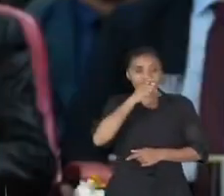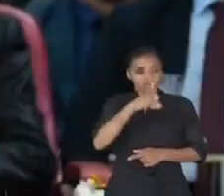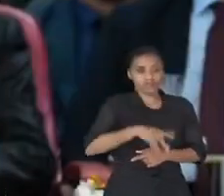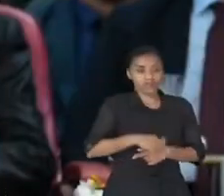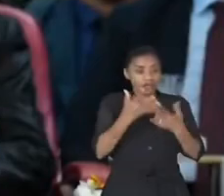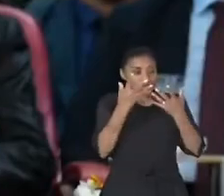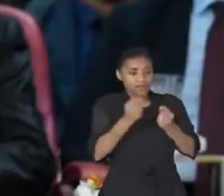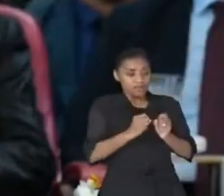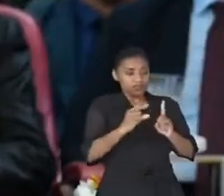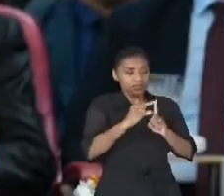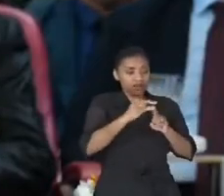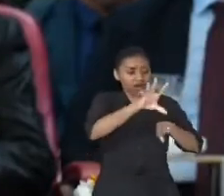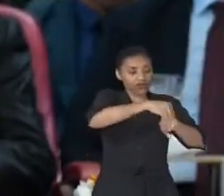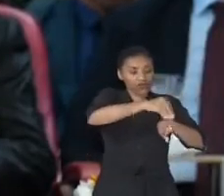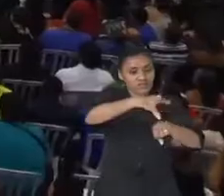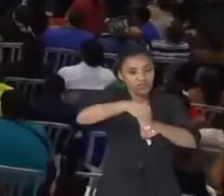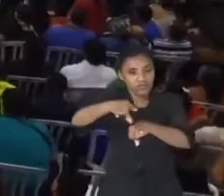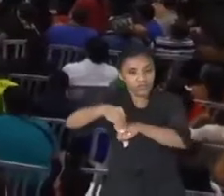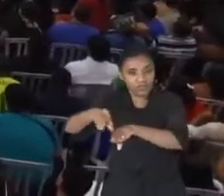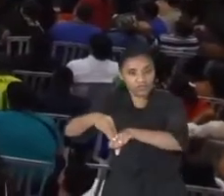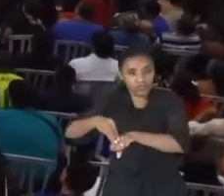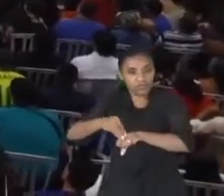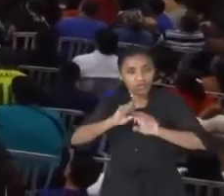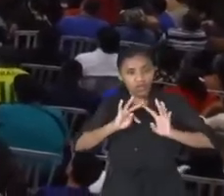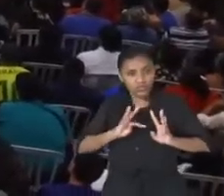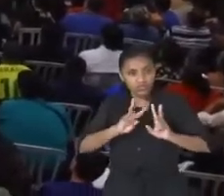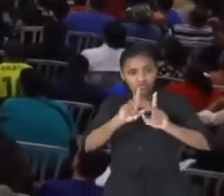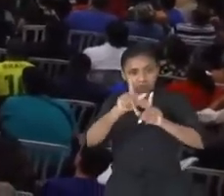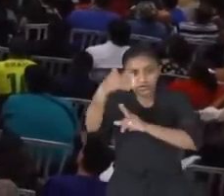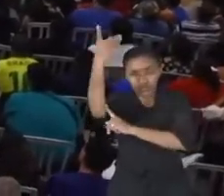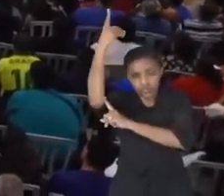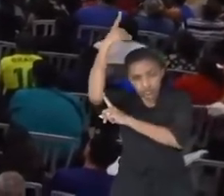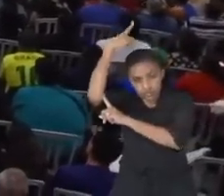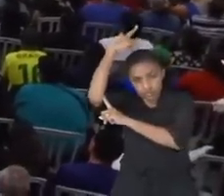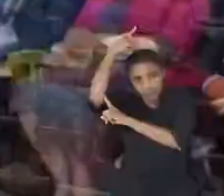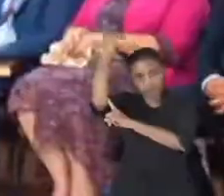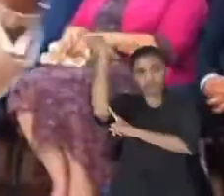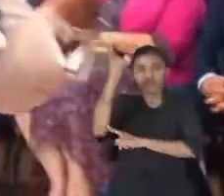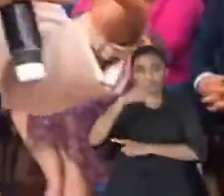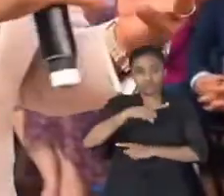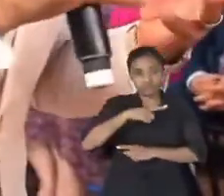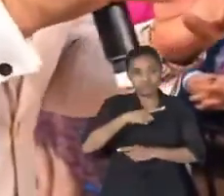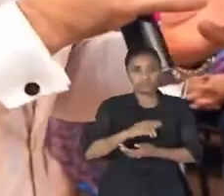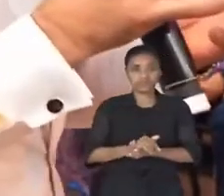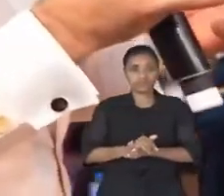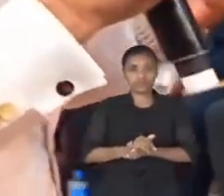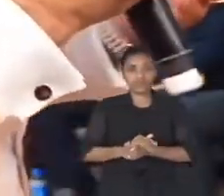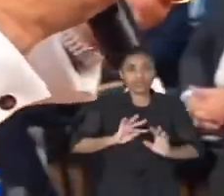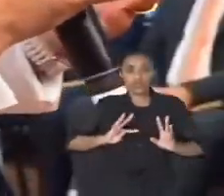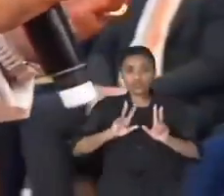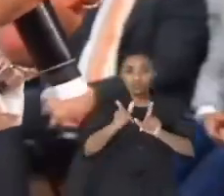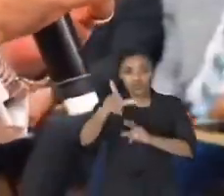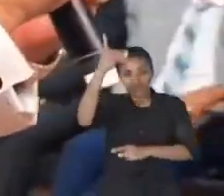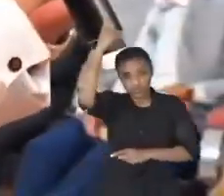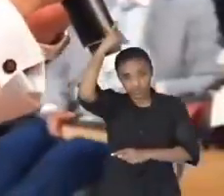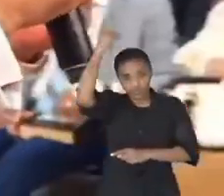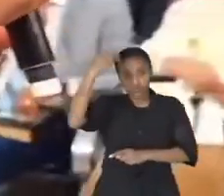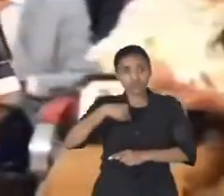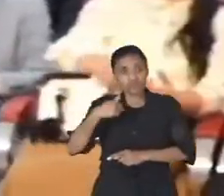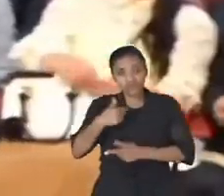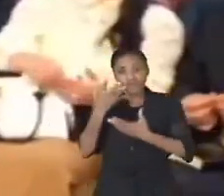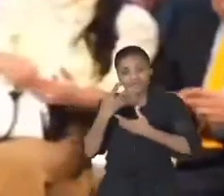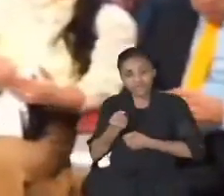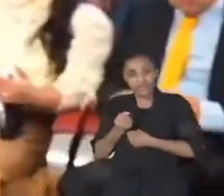a palavra do conhecimento, e todos os dons que Ele traz, o seu arcabouço, eu pude